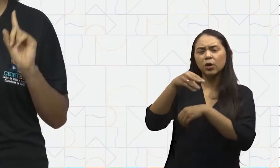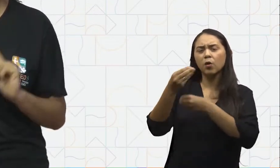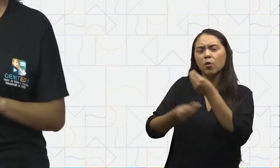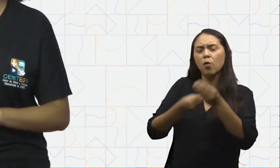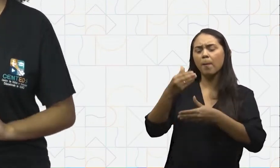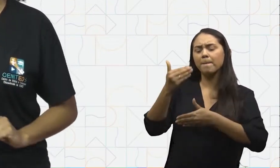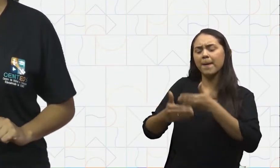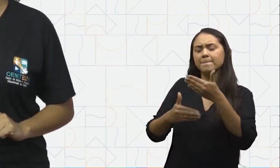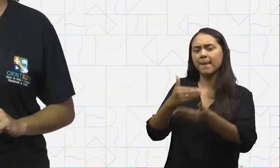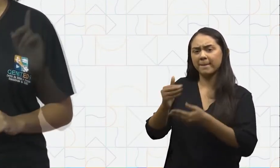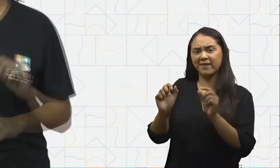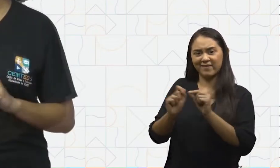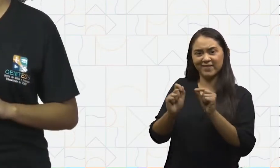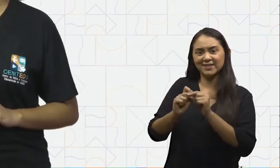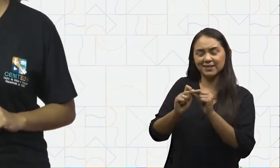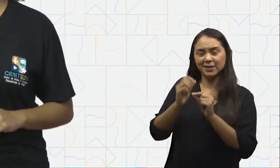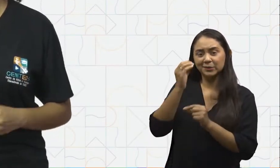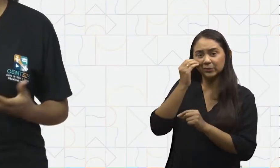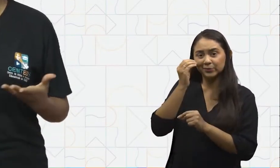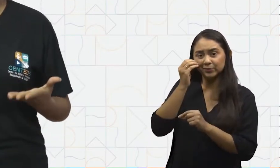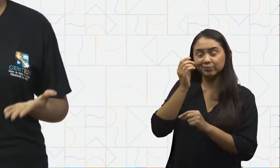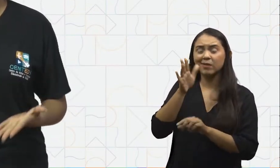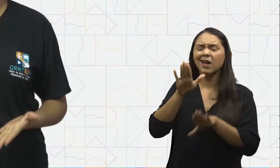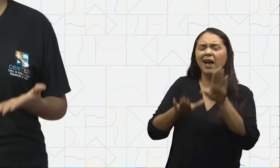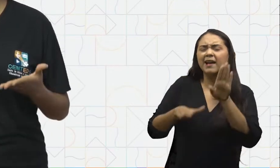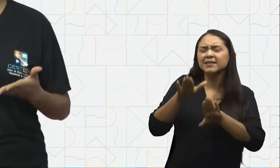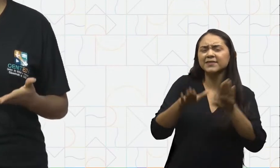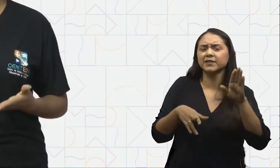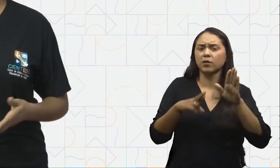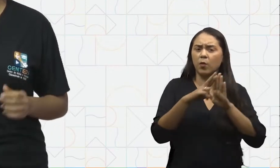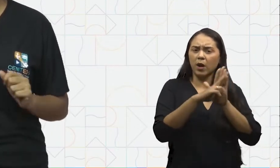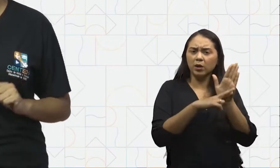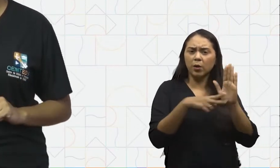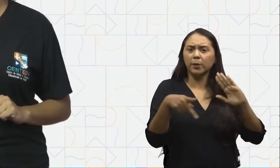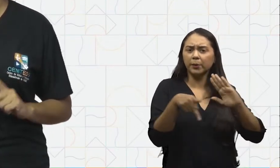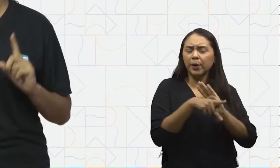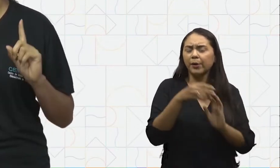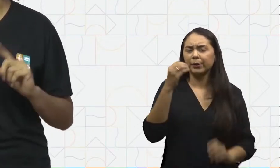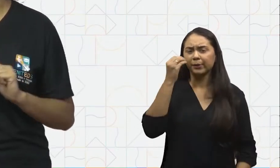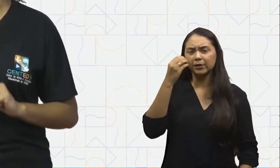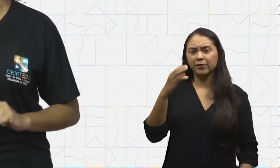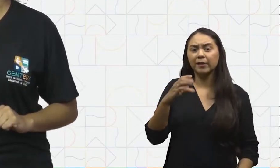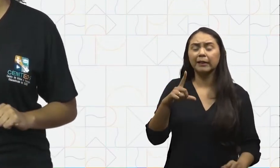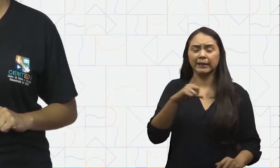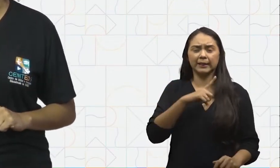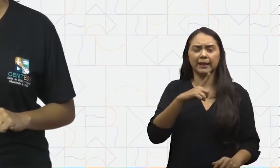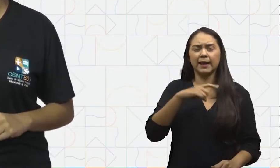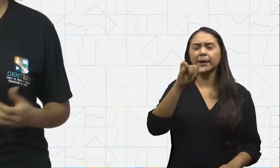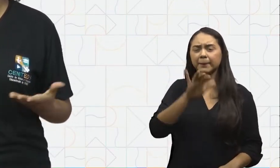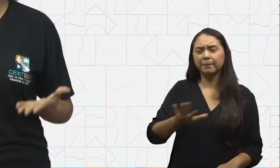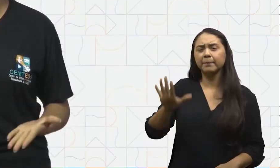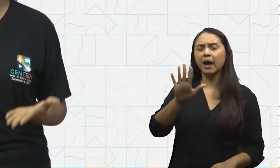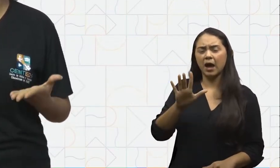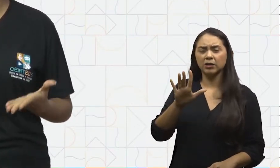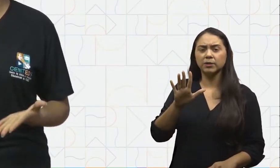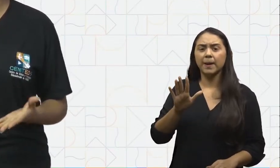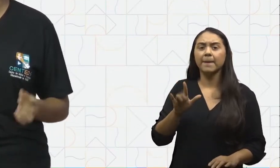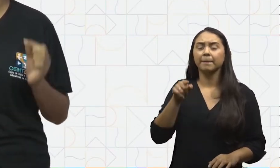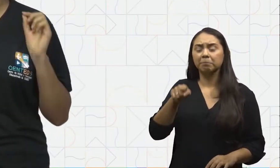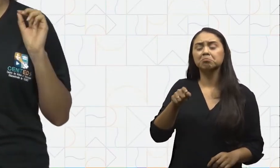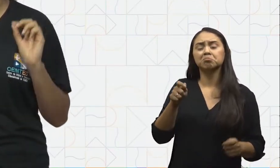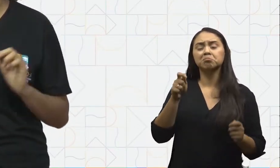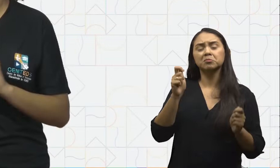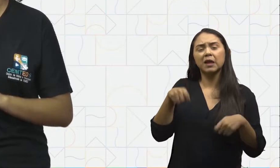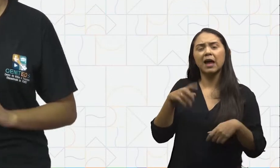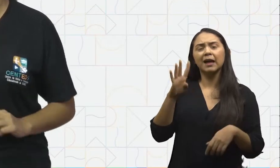em que ordens são feitas. Às vezes, um relatório de experimento científico pode conter imagens, e elas são